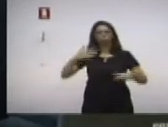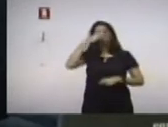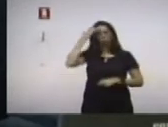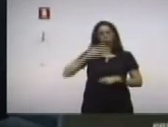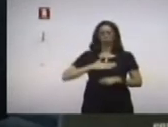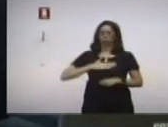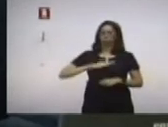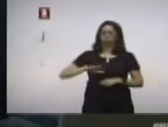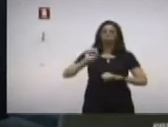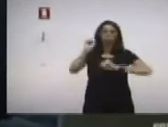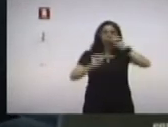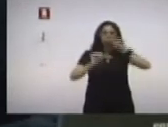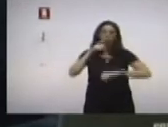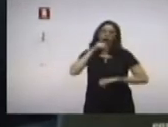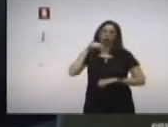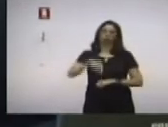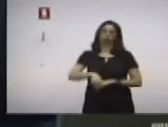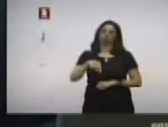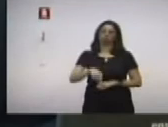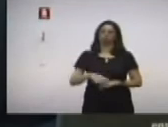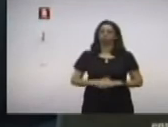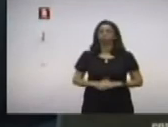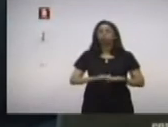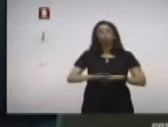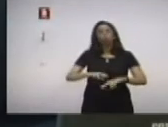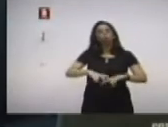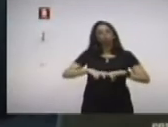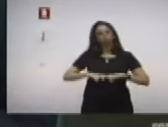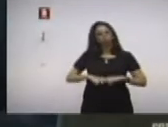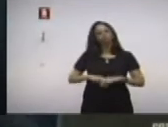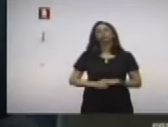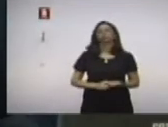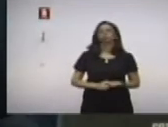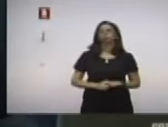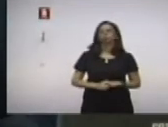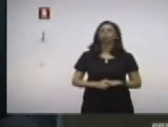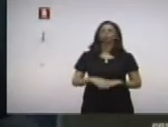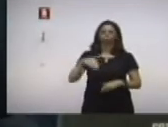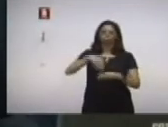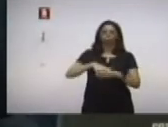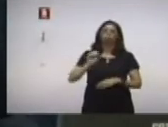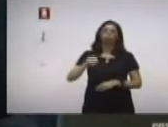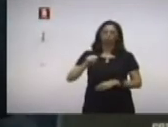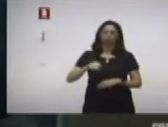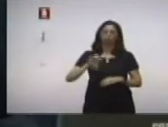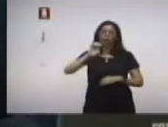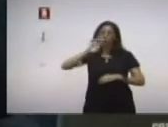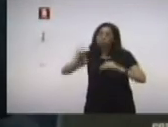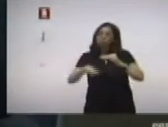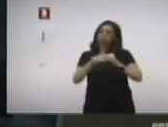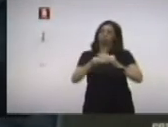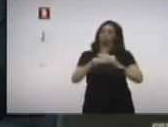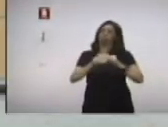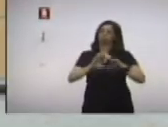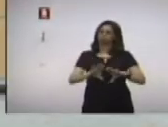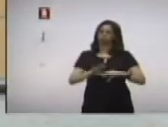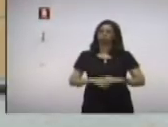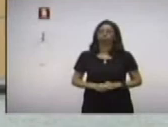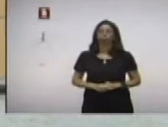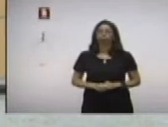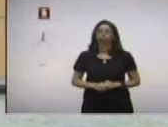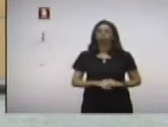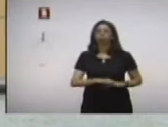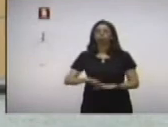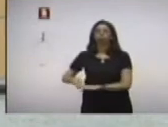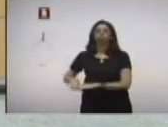certamente vão trazer um ganho razoável a toda a população Então já declaro favoravelmente meu voto em todas as ementas Vereador Doutor